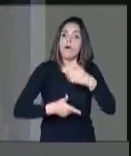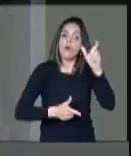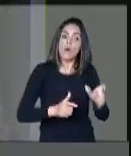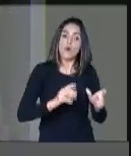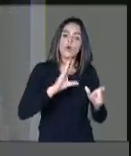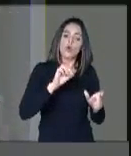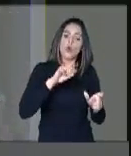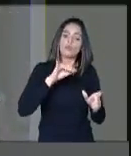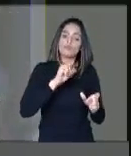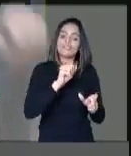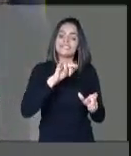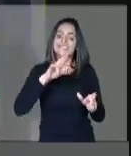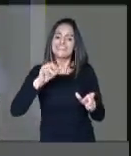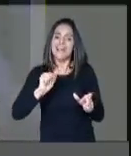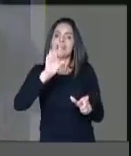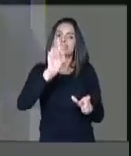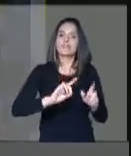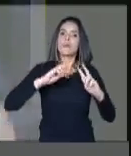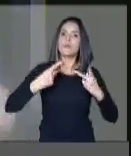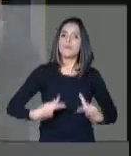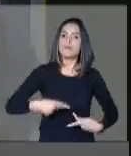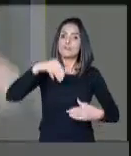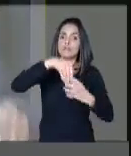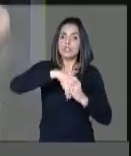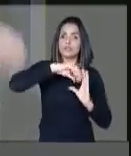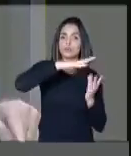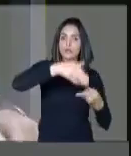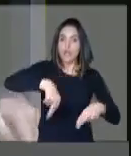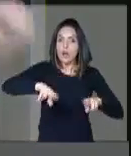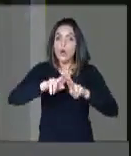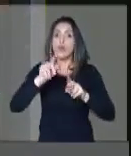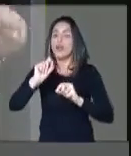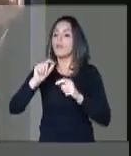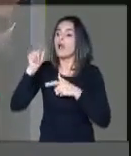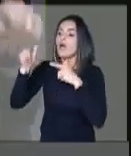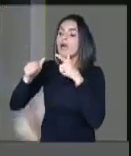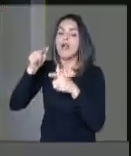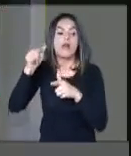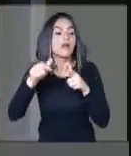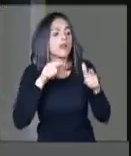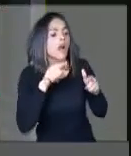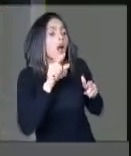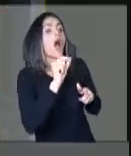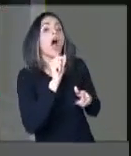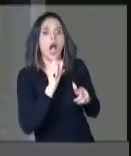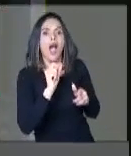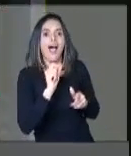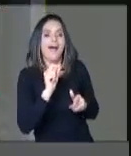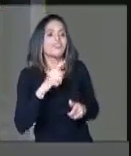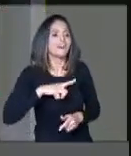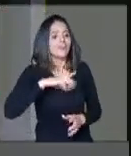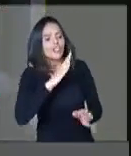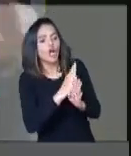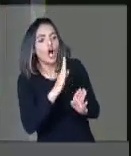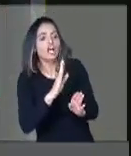de direitos humanos da ONU: apontar violações de direitos humanos onde quer que elas ocorram.